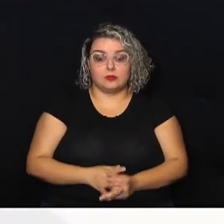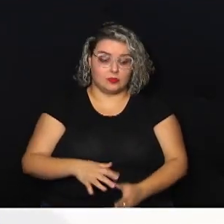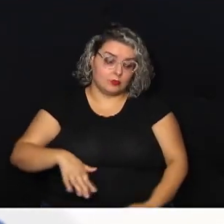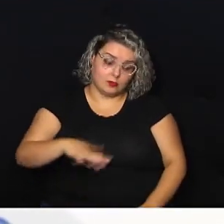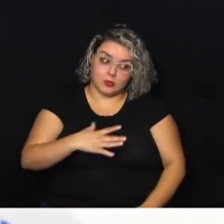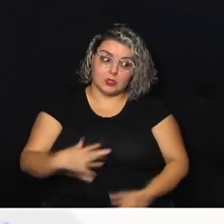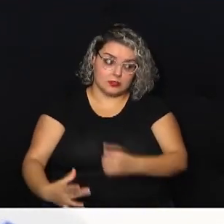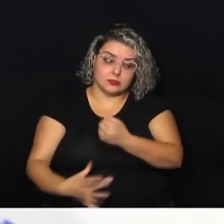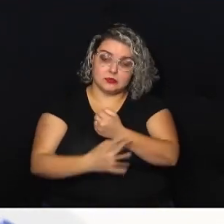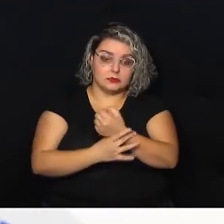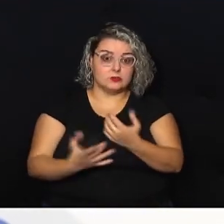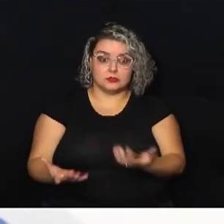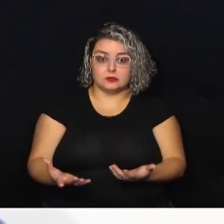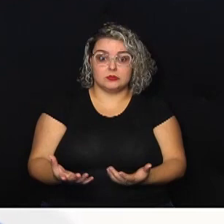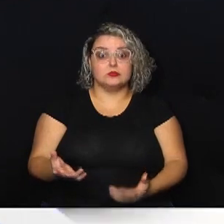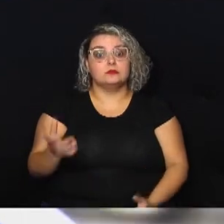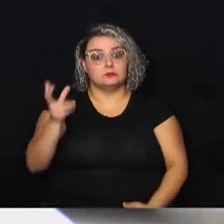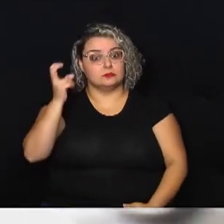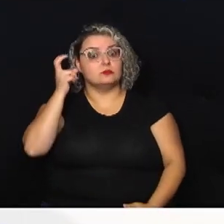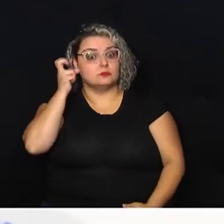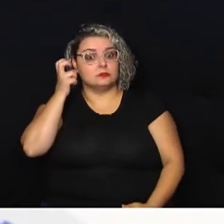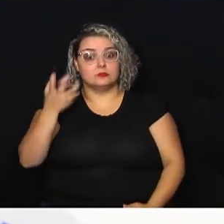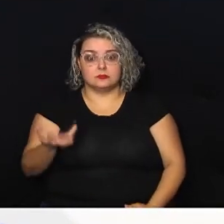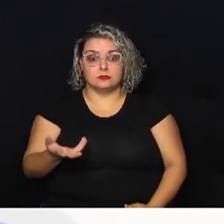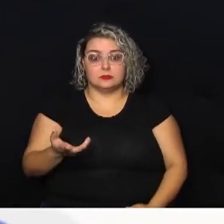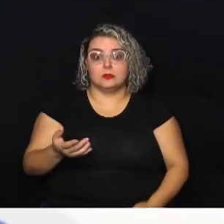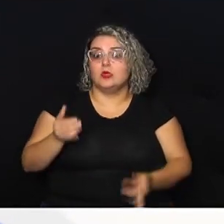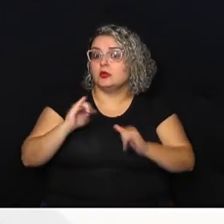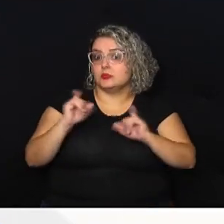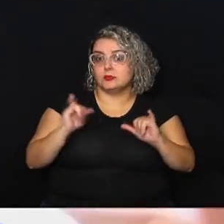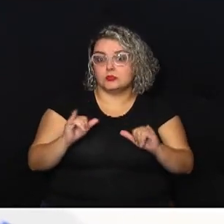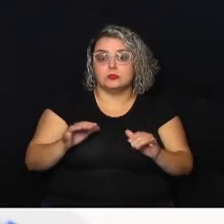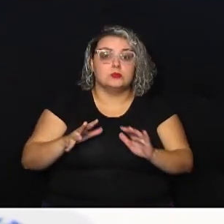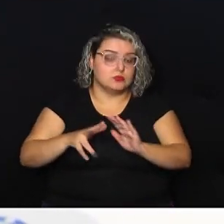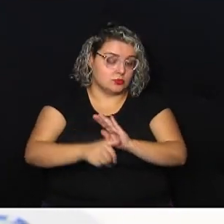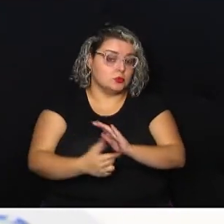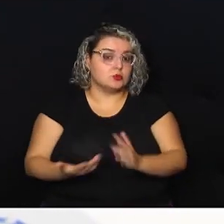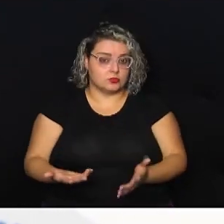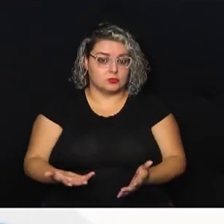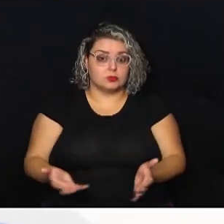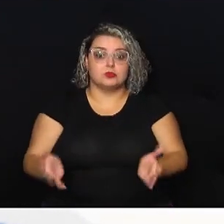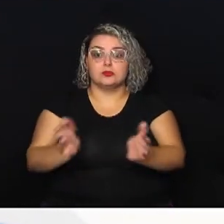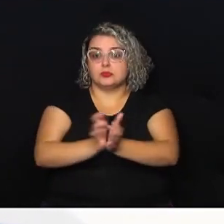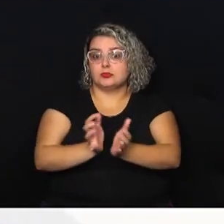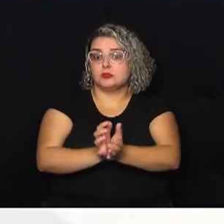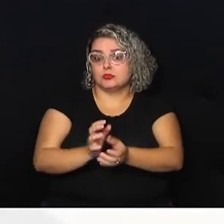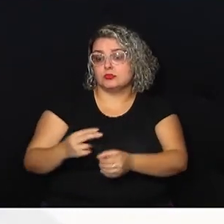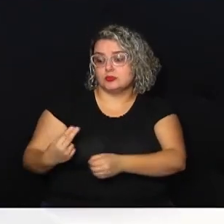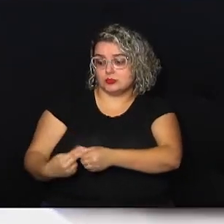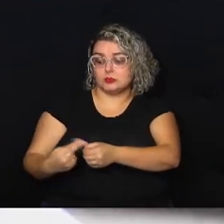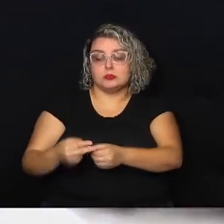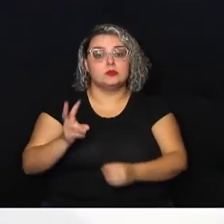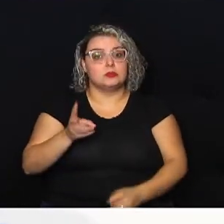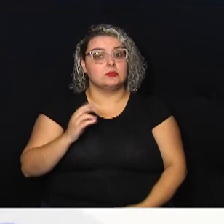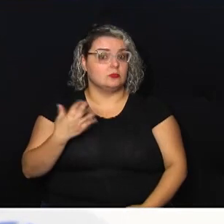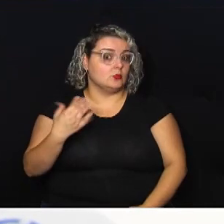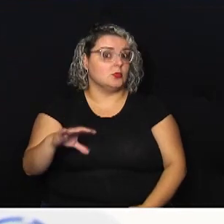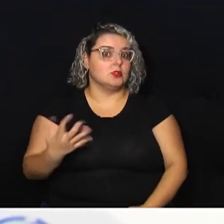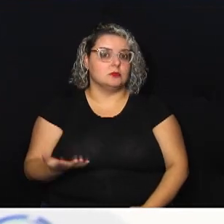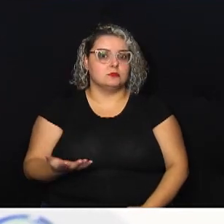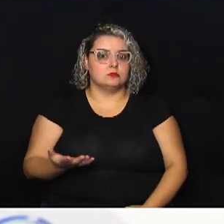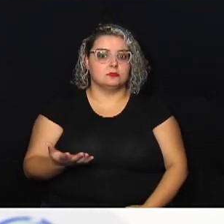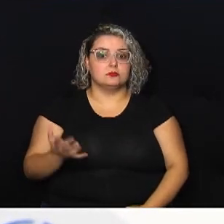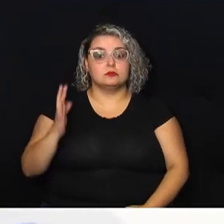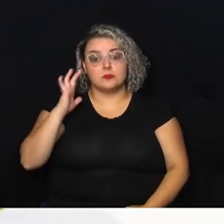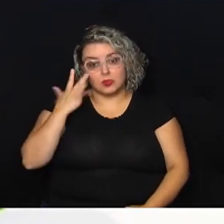assim, né? A gente escuta bastante notícias de assalto no grupo da Unicamp, eles sempre estão postando lá. Eu achei que é